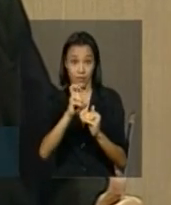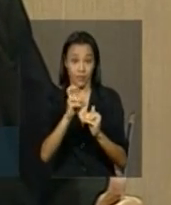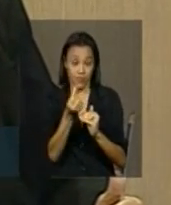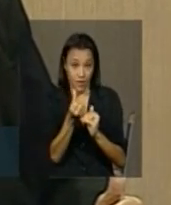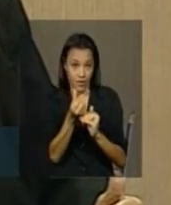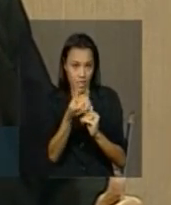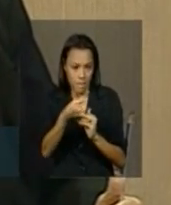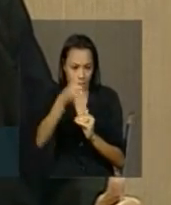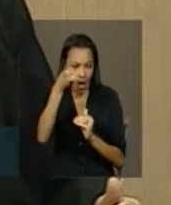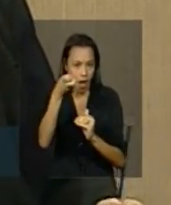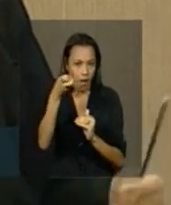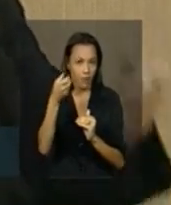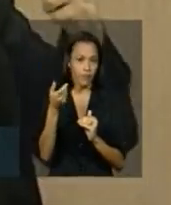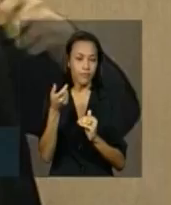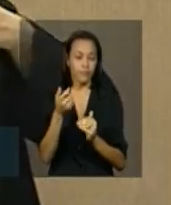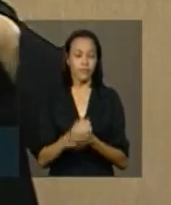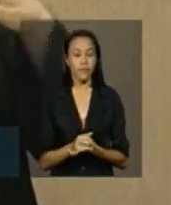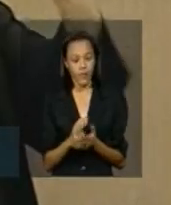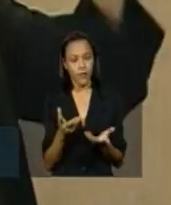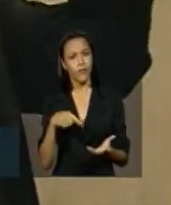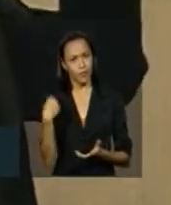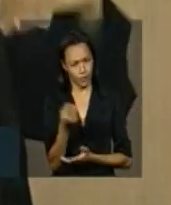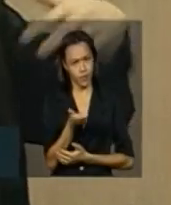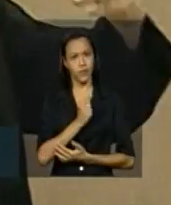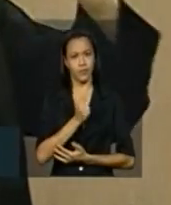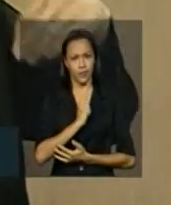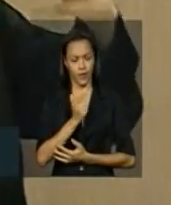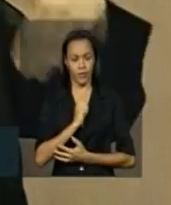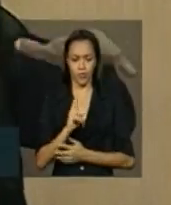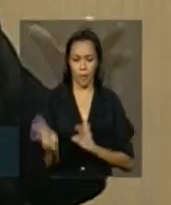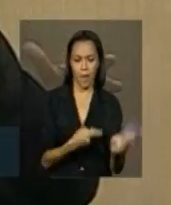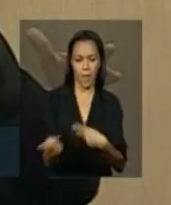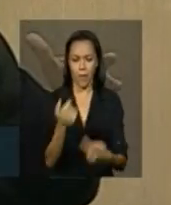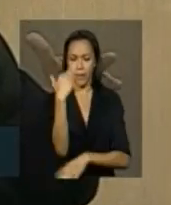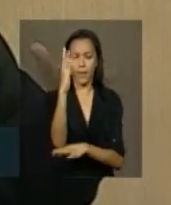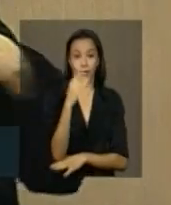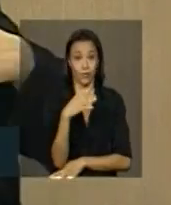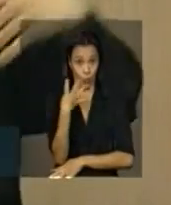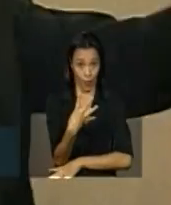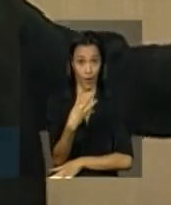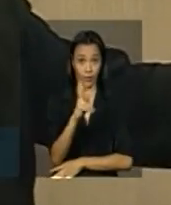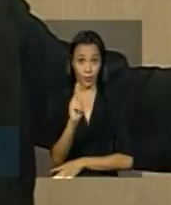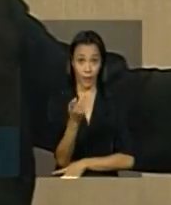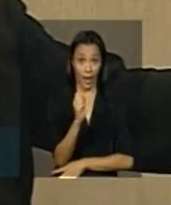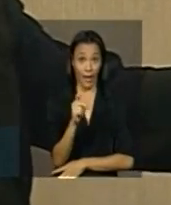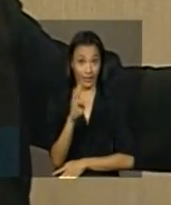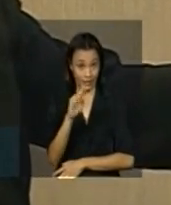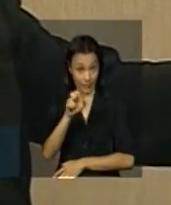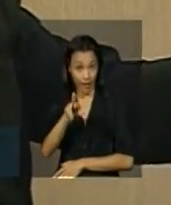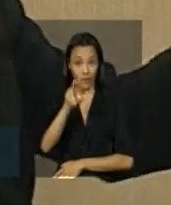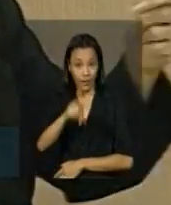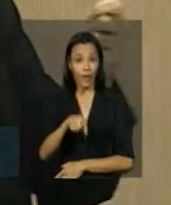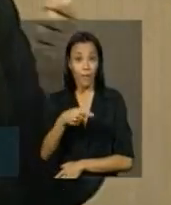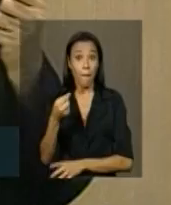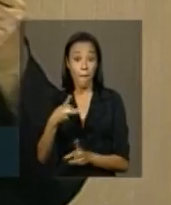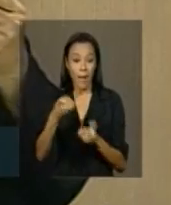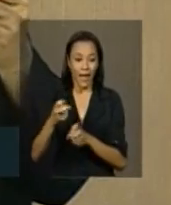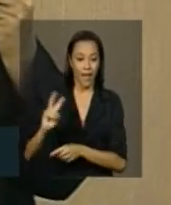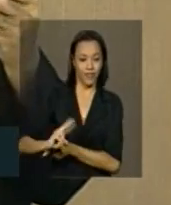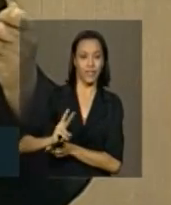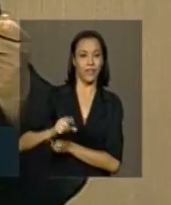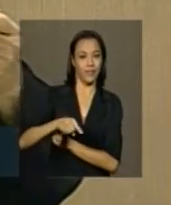pega tá então nós temos um desmatamento aí de três ou quatro hectares que quem pega é a fiscalização E aí a